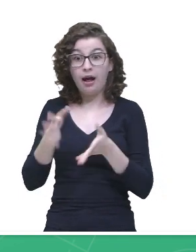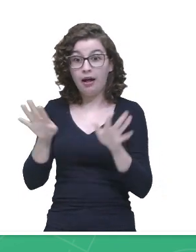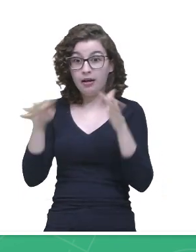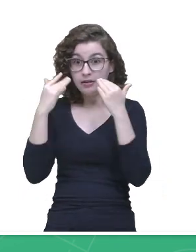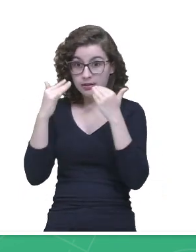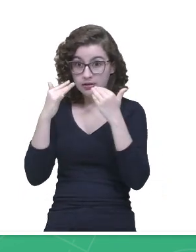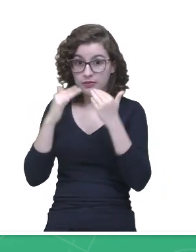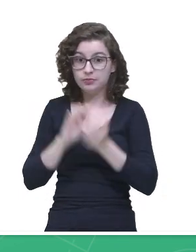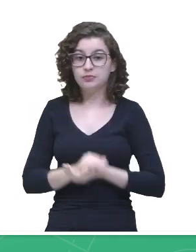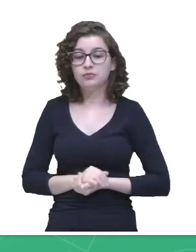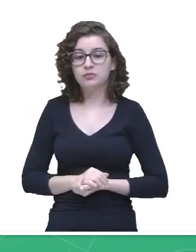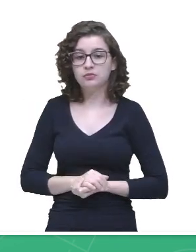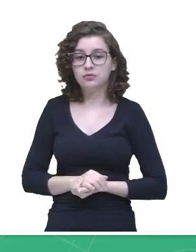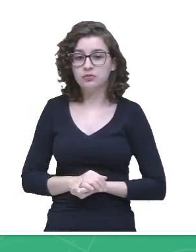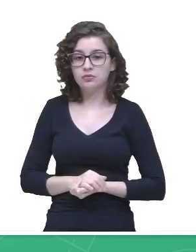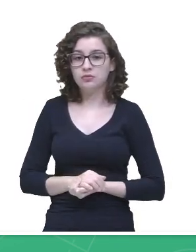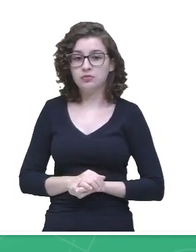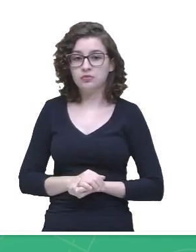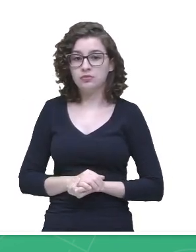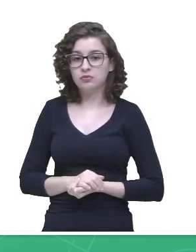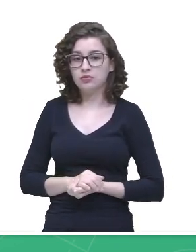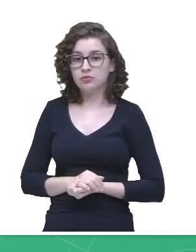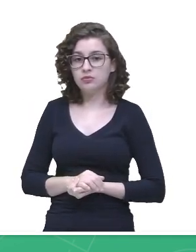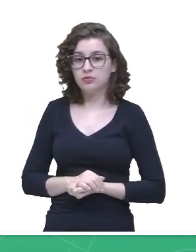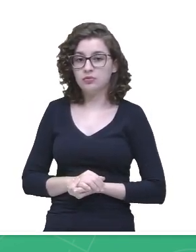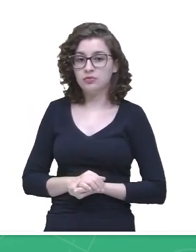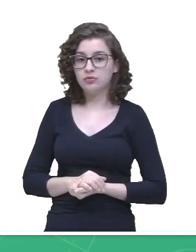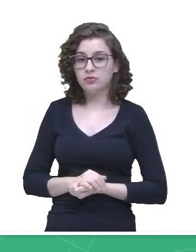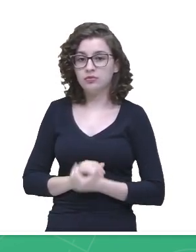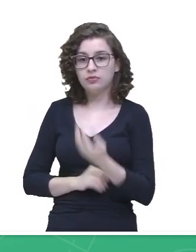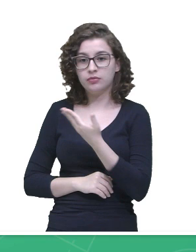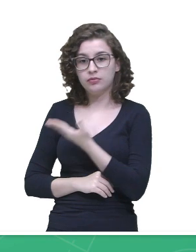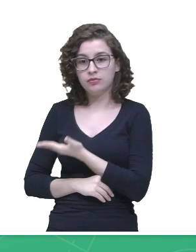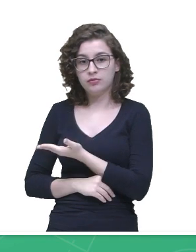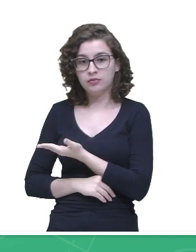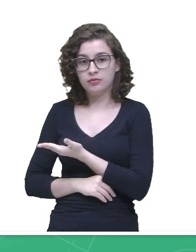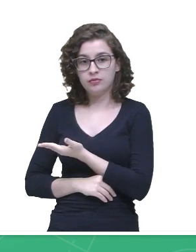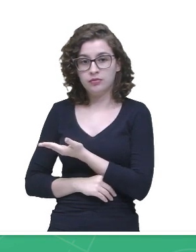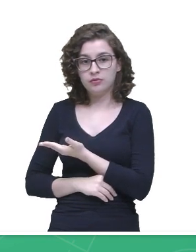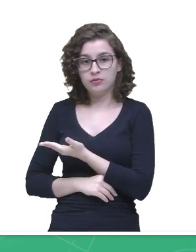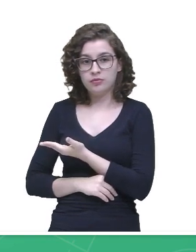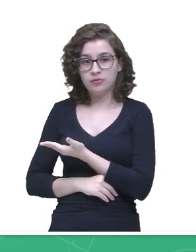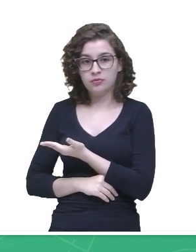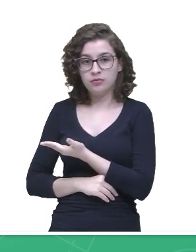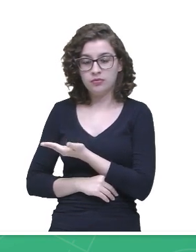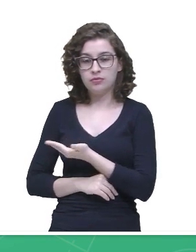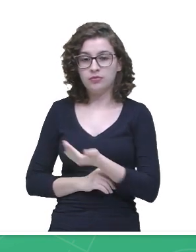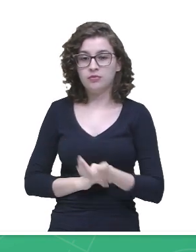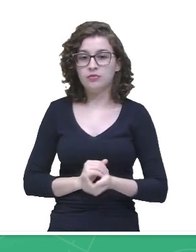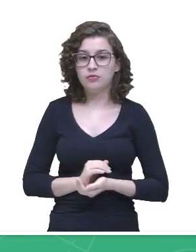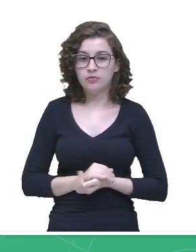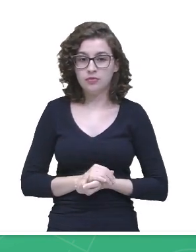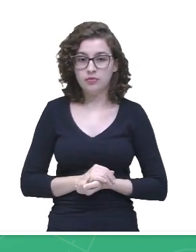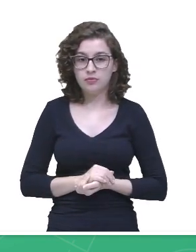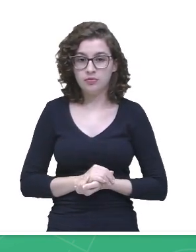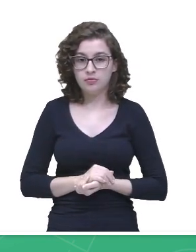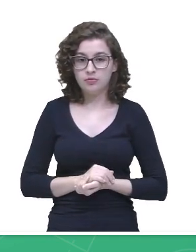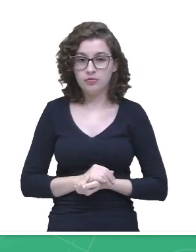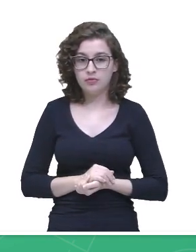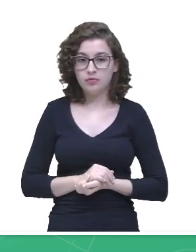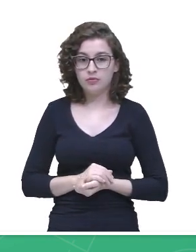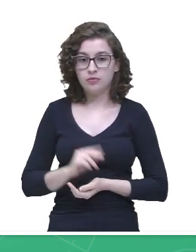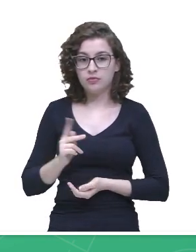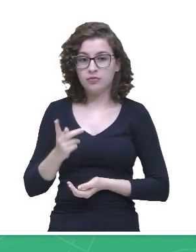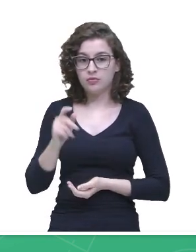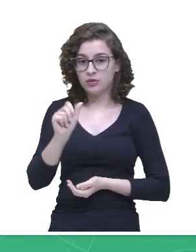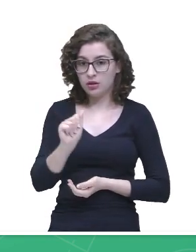isso aqui. Isso aqui eu quero que vocês observem, porque isso aqui está ligado diretamente com isso e com